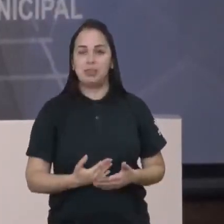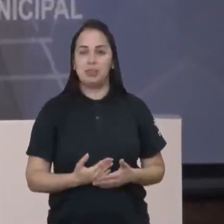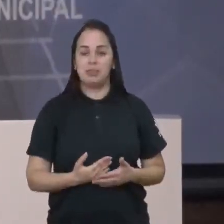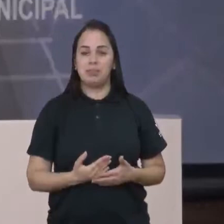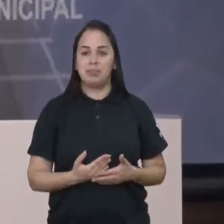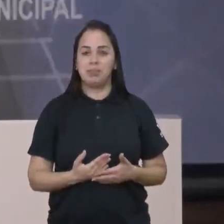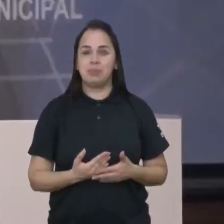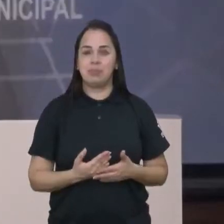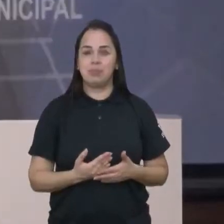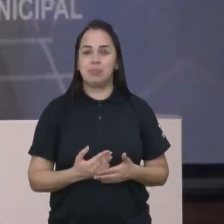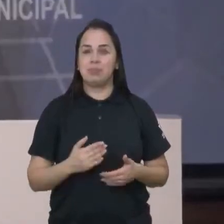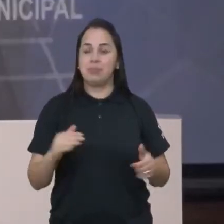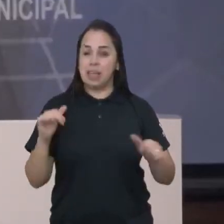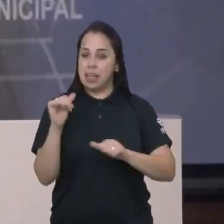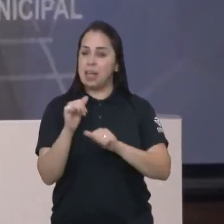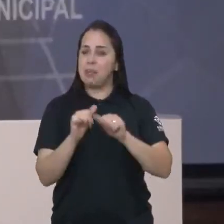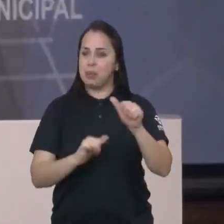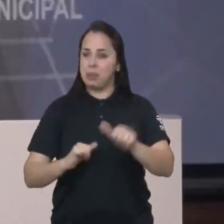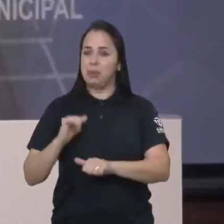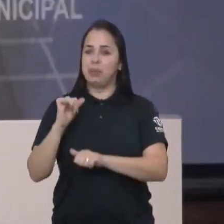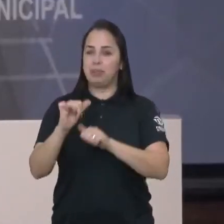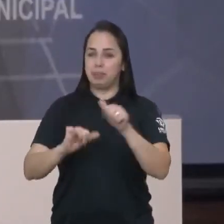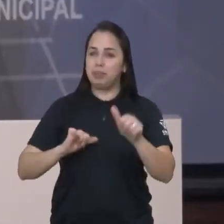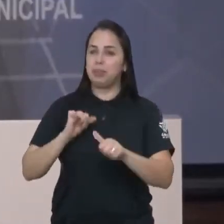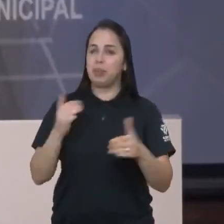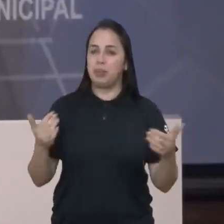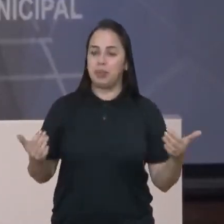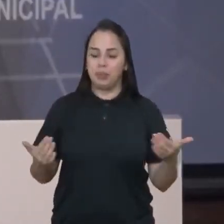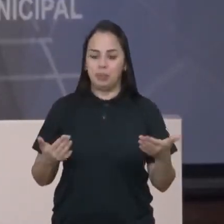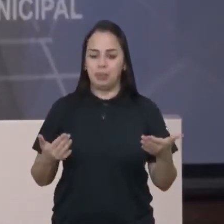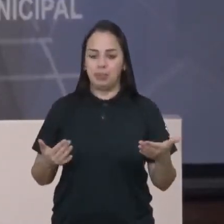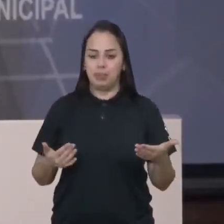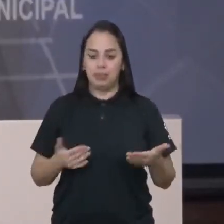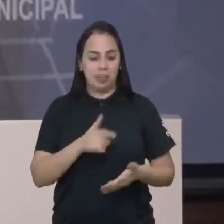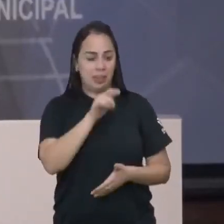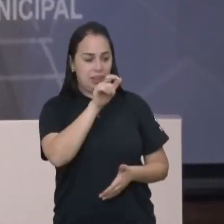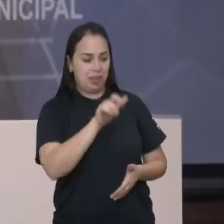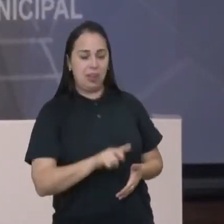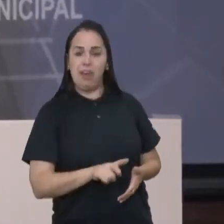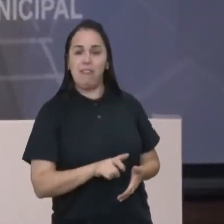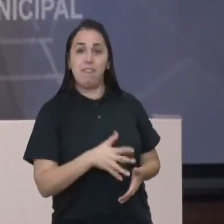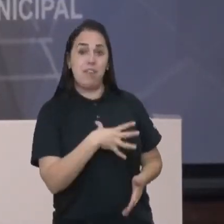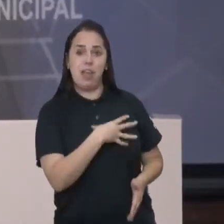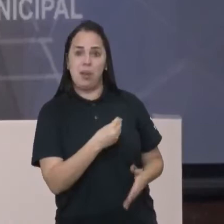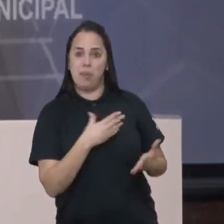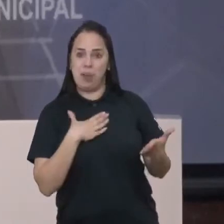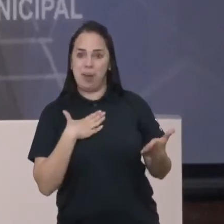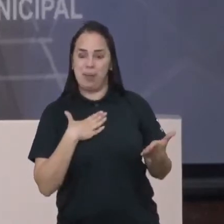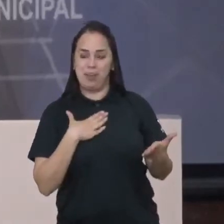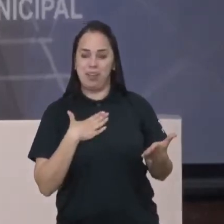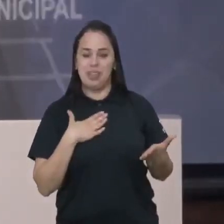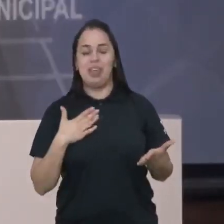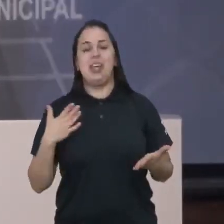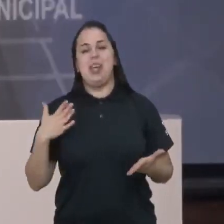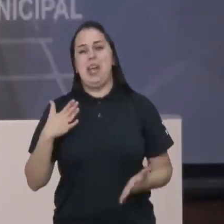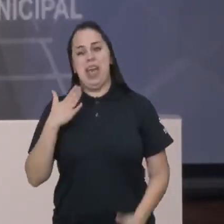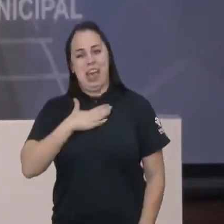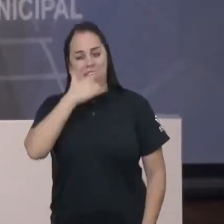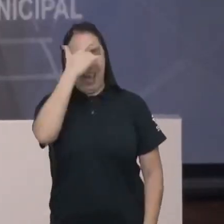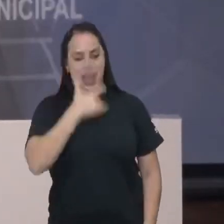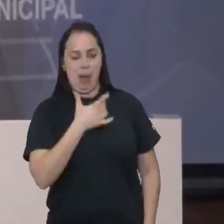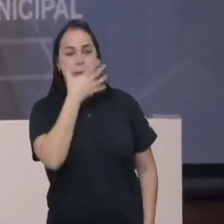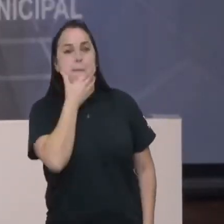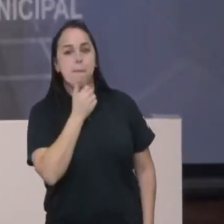muito, mudou um paradigma. Não é mais o filho do Dr. Ricardo. Eu é que sou o pai do Dr.